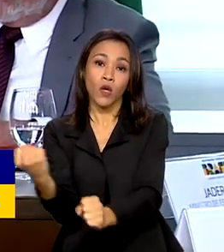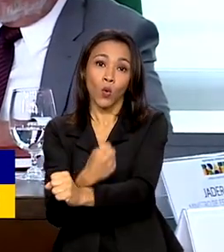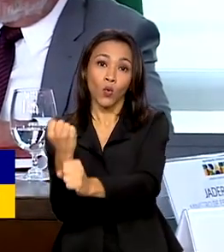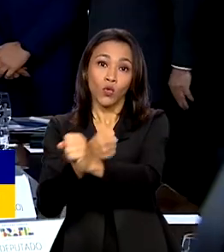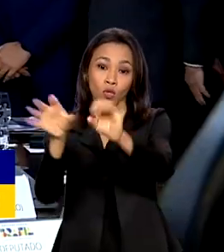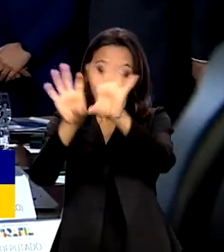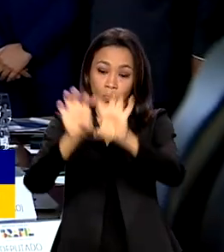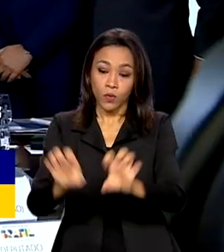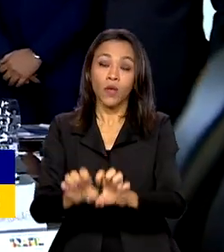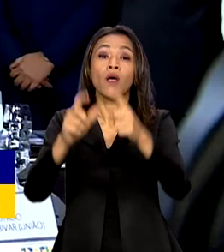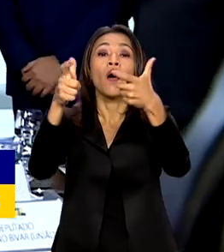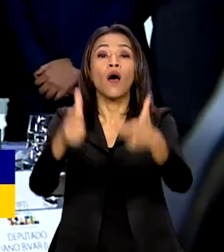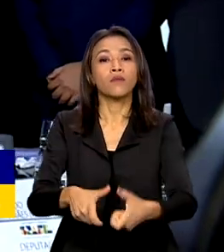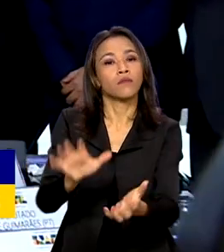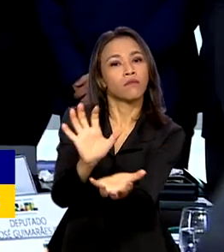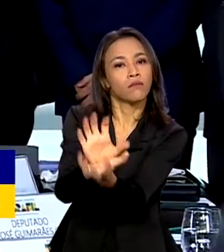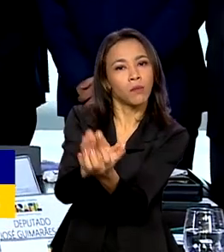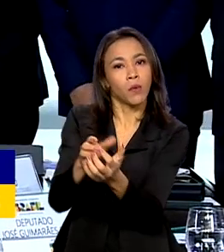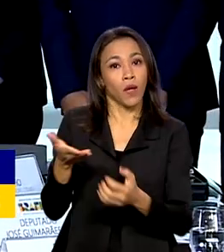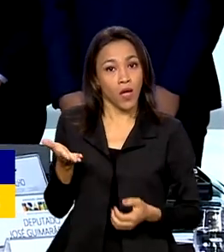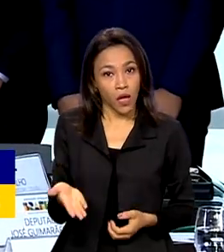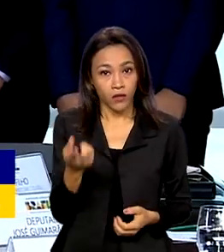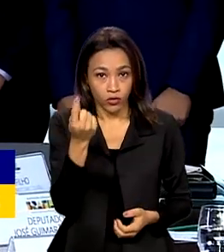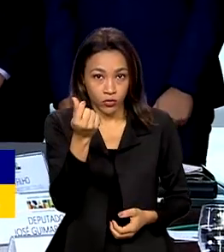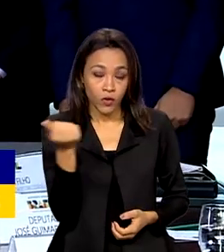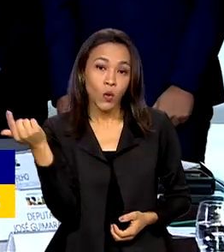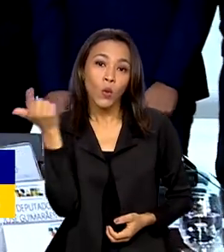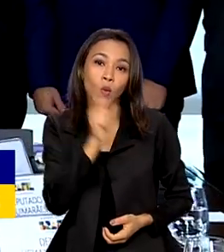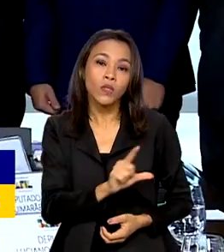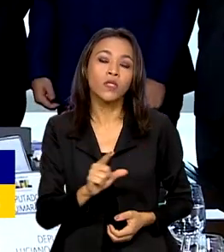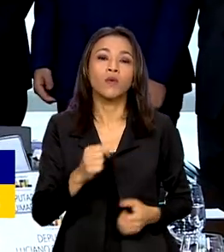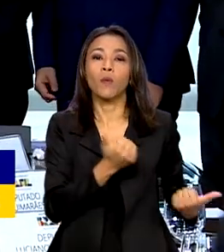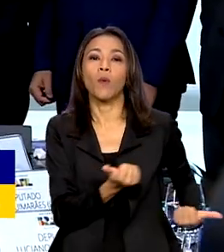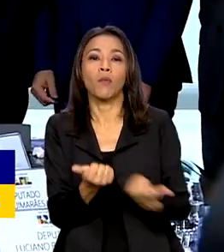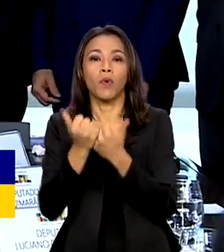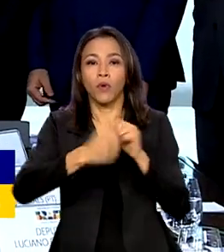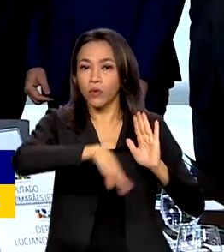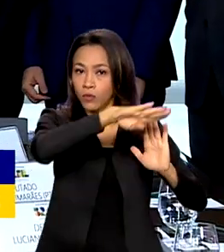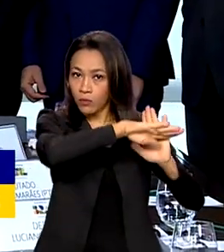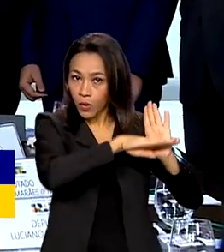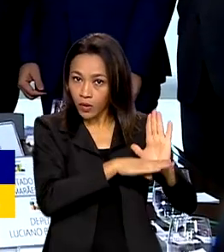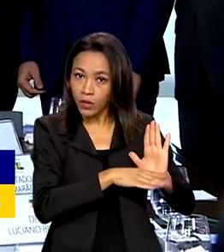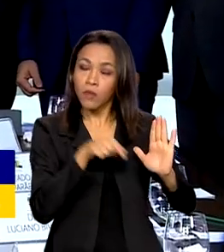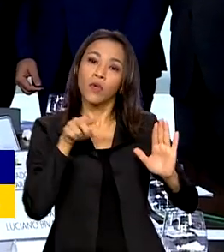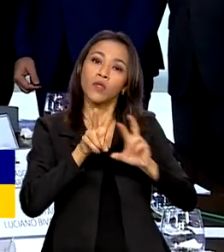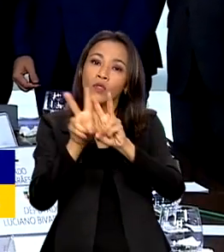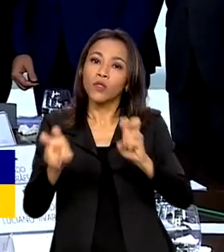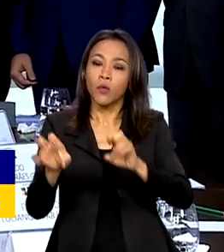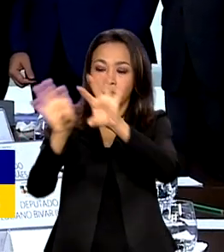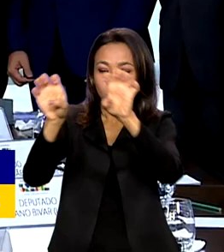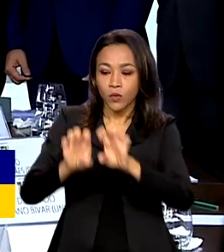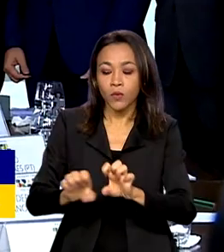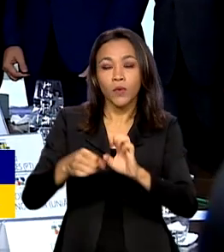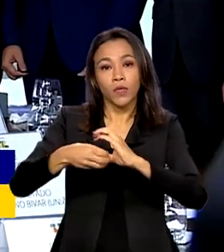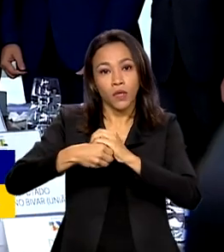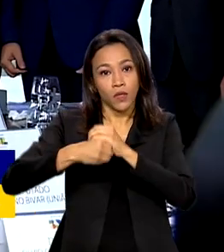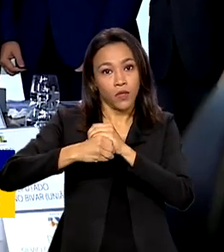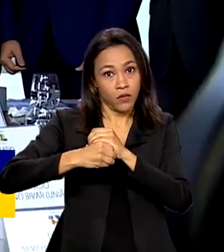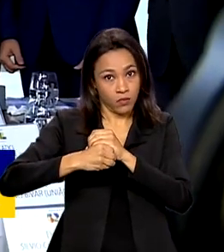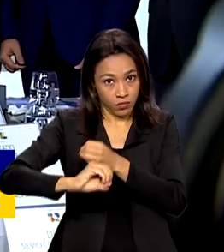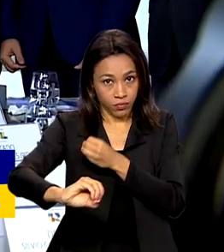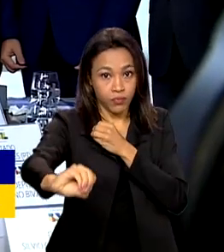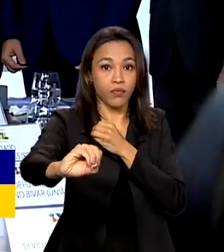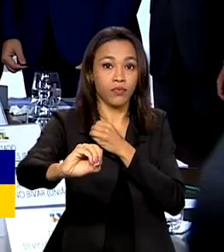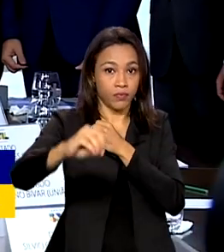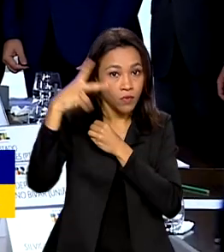estruturais em Pernambuco. Os recursos foram obtidos pelo programa Financiamento à Infraestrutura e ao Saneamento, o FINISA, da